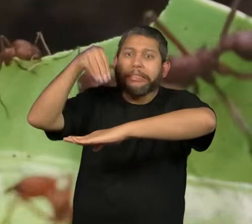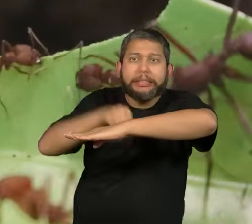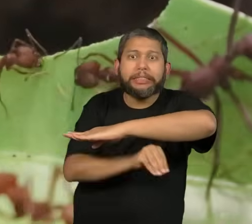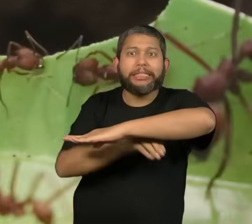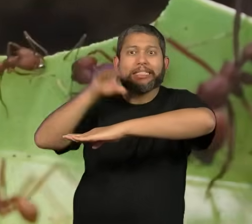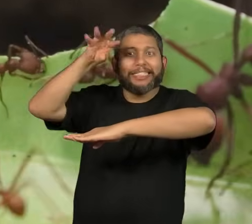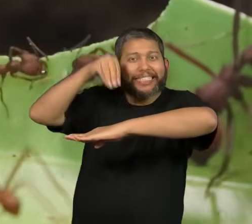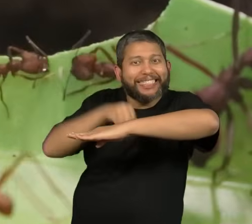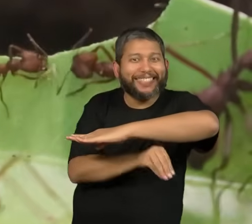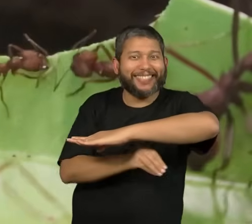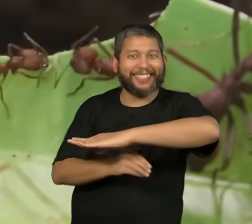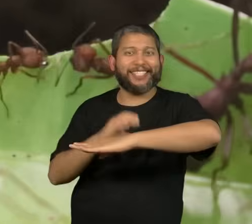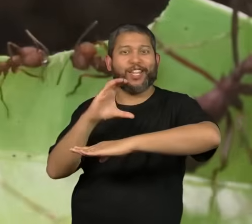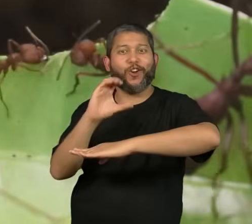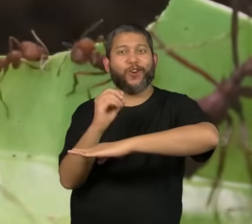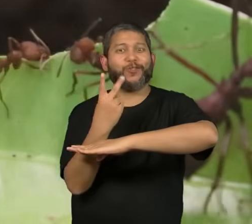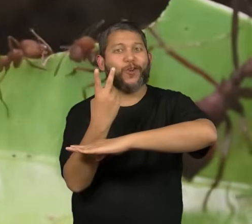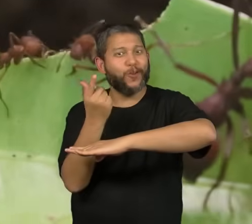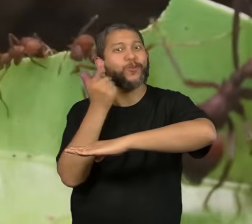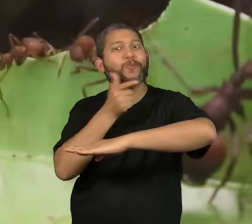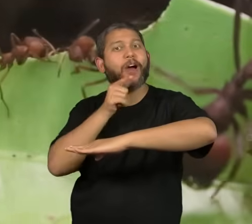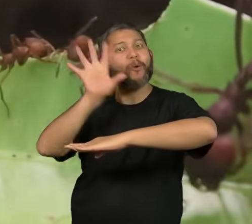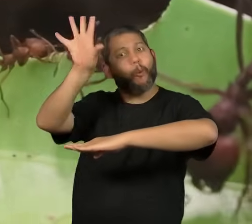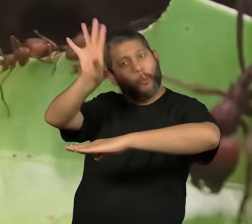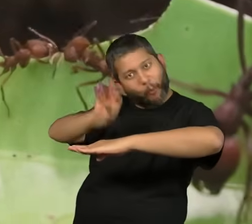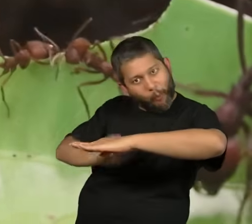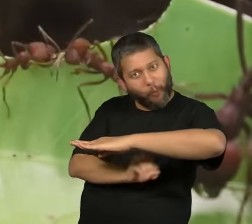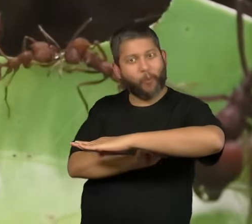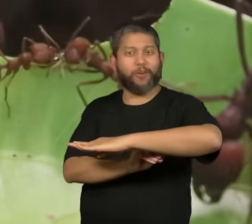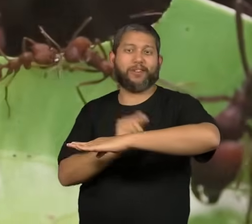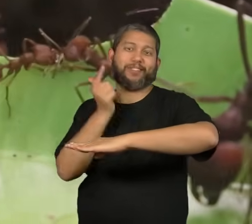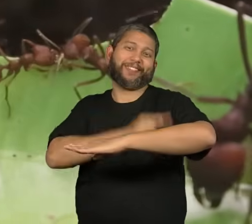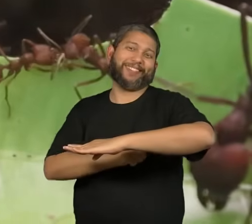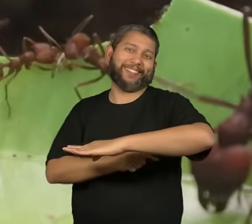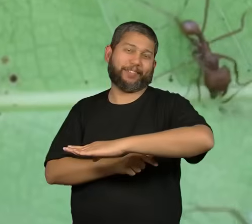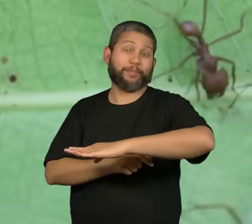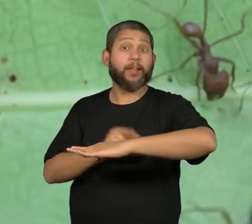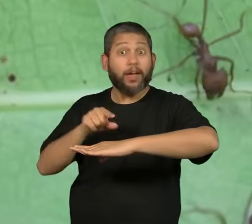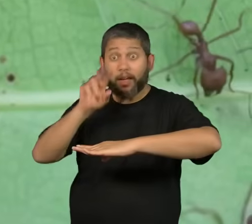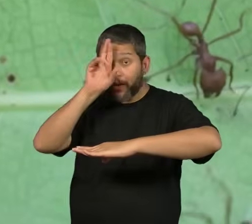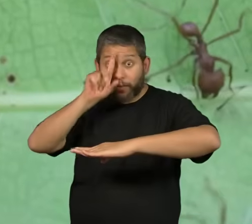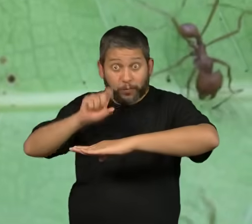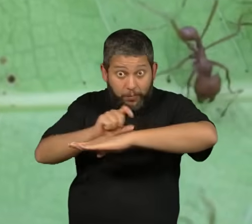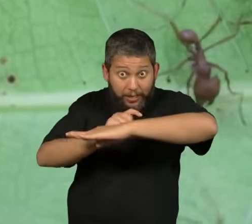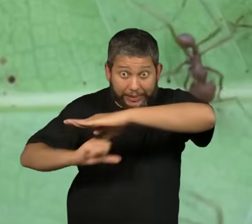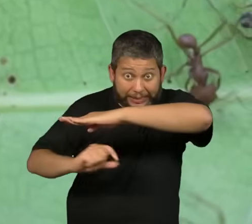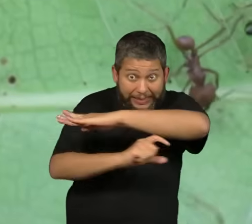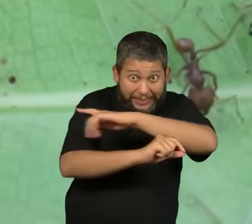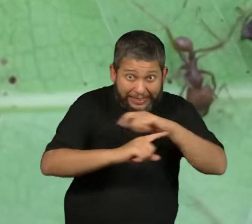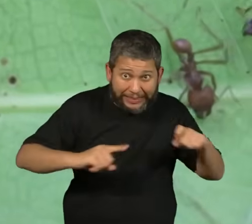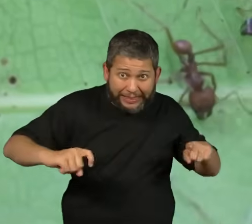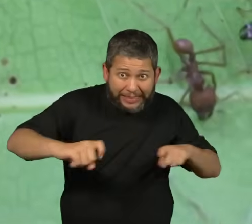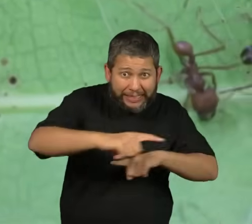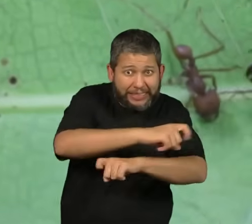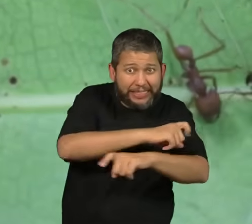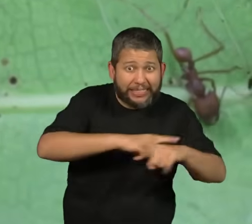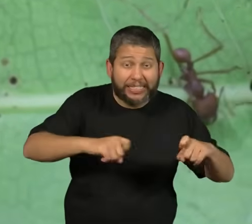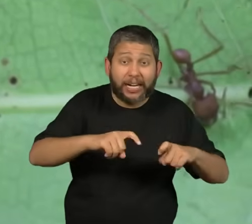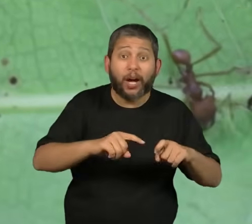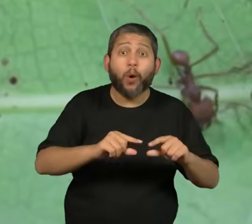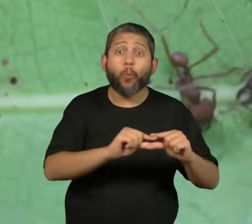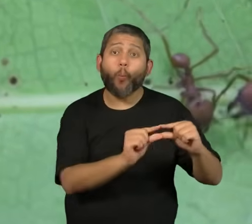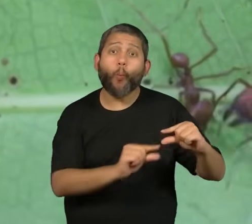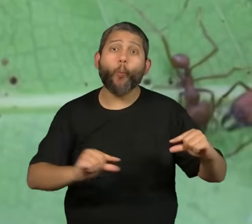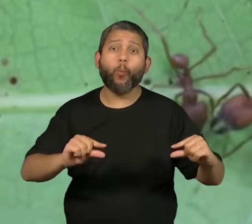né? Para o meio ambiente, para o solo, para o sistema. Elas são organismos que, ao cavarem as suas colônias, os seus túneis,